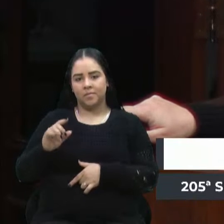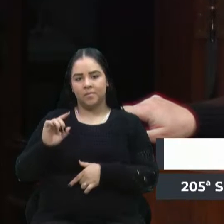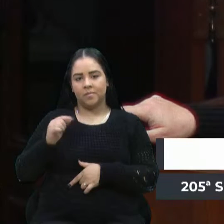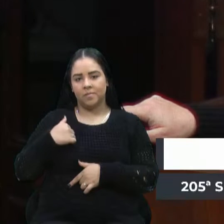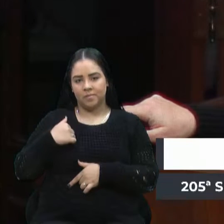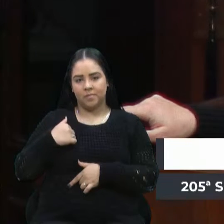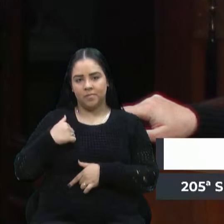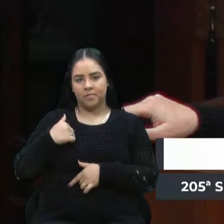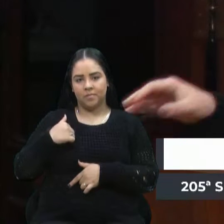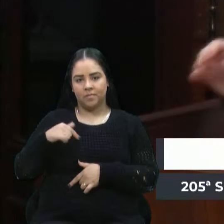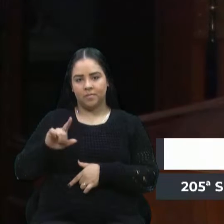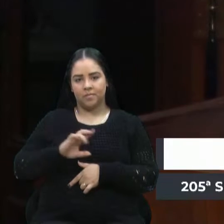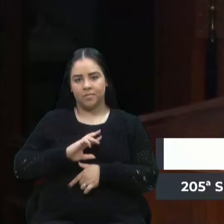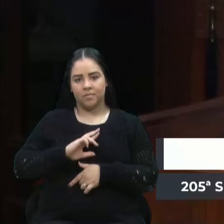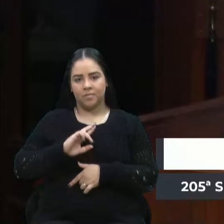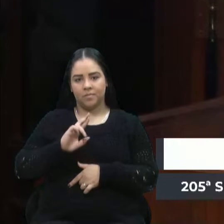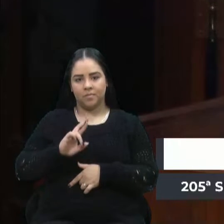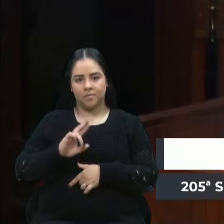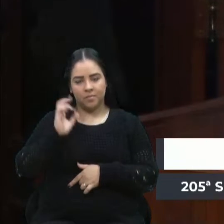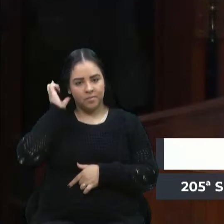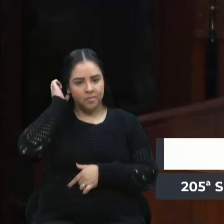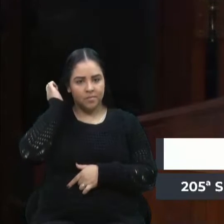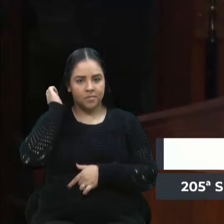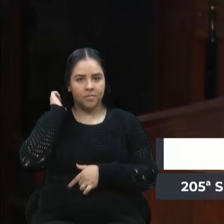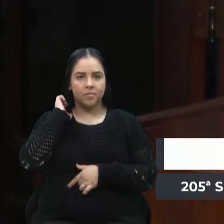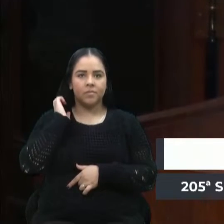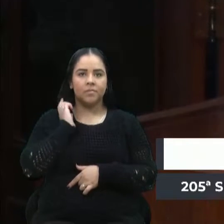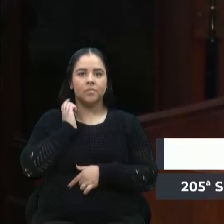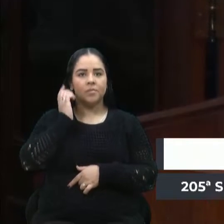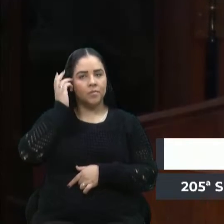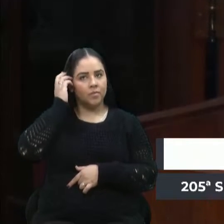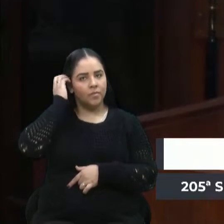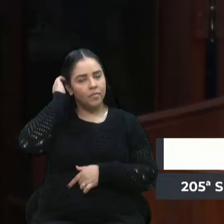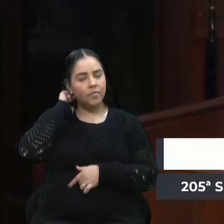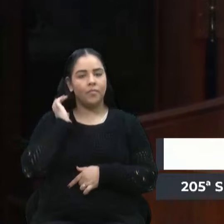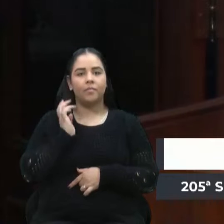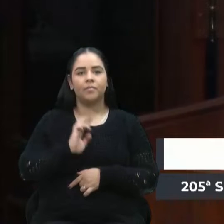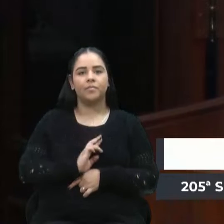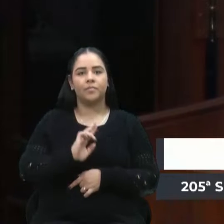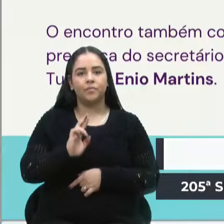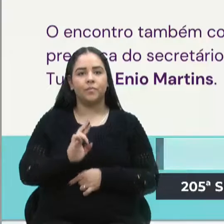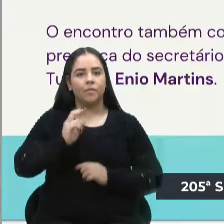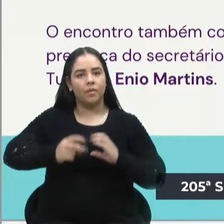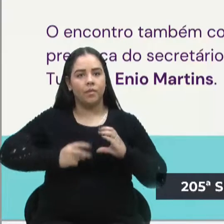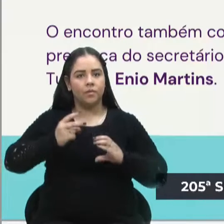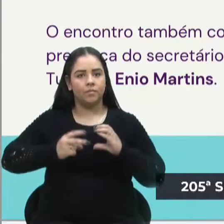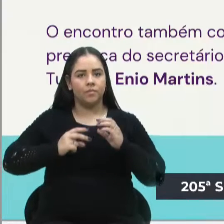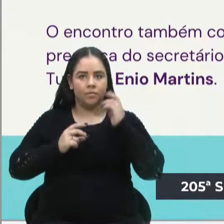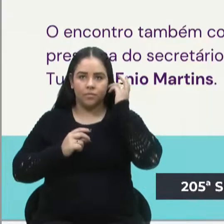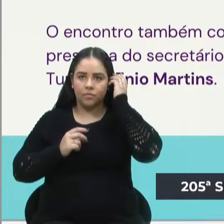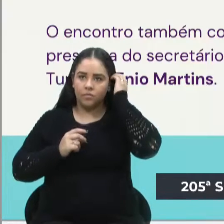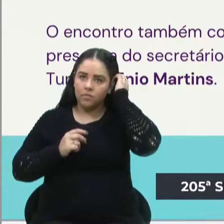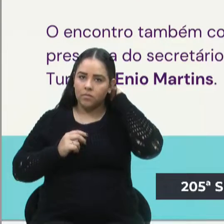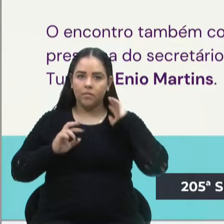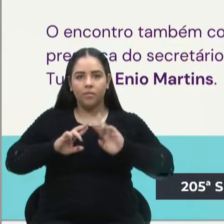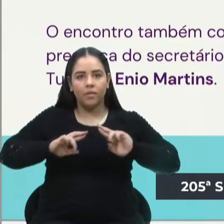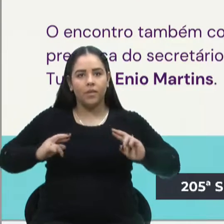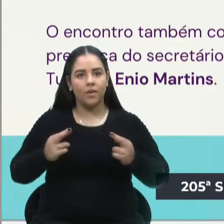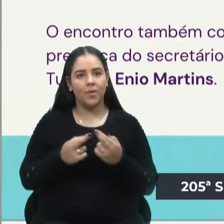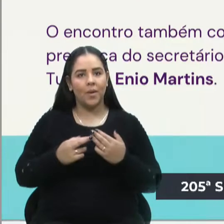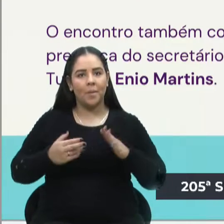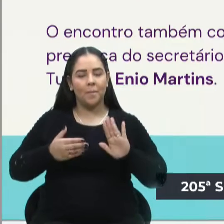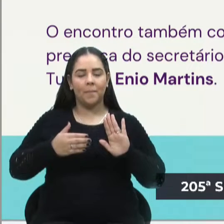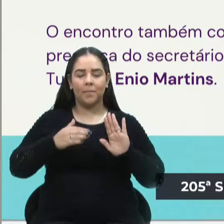estive representando a Câmara de Vereadores numa reunião do Parlamento Regional, onde a pauta era